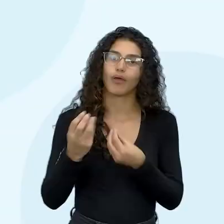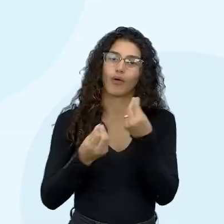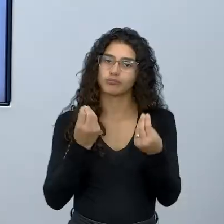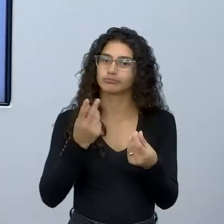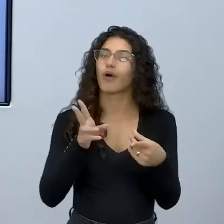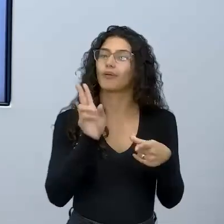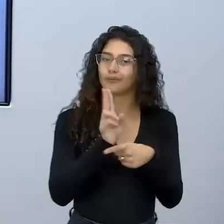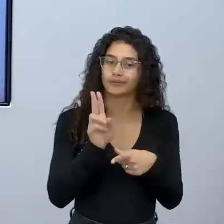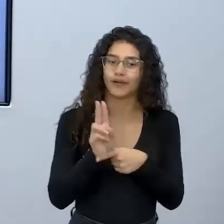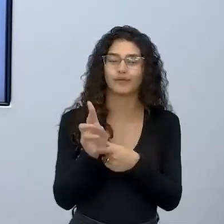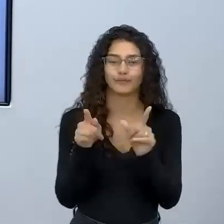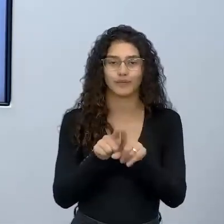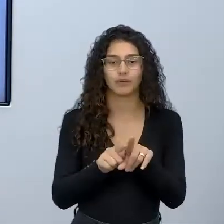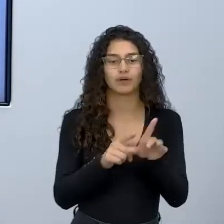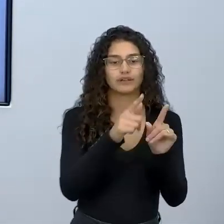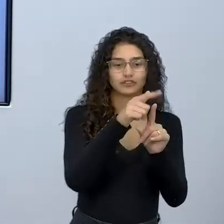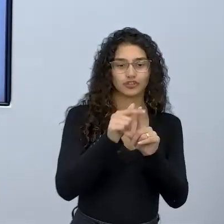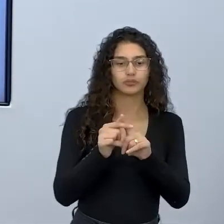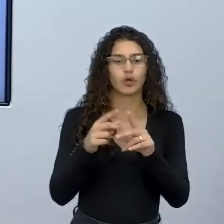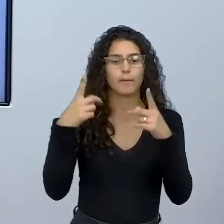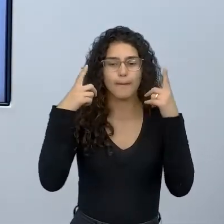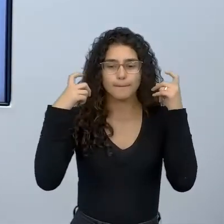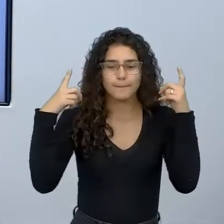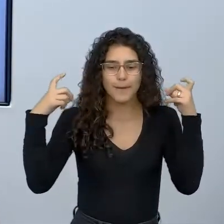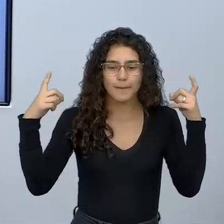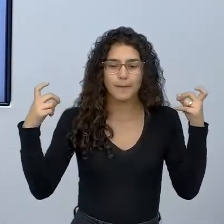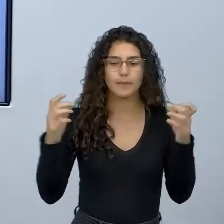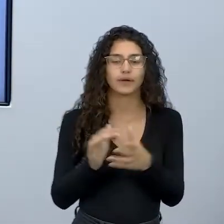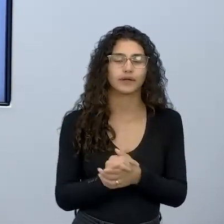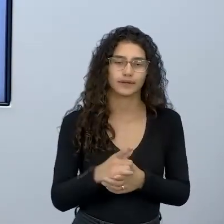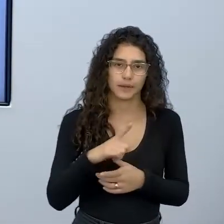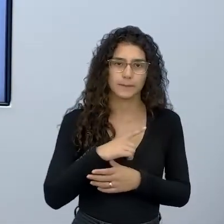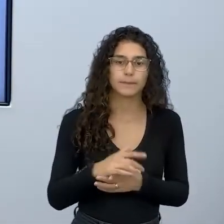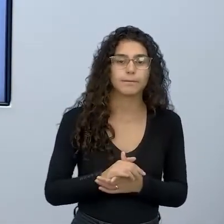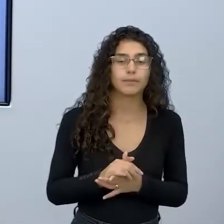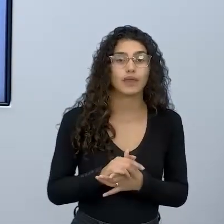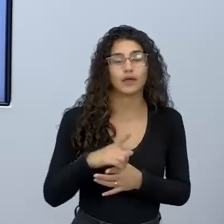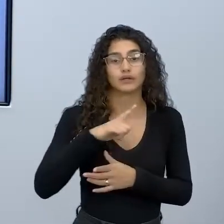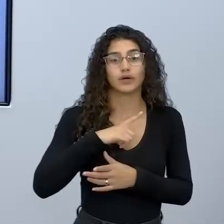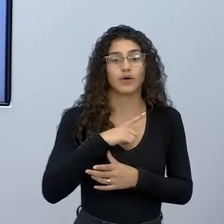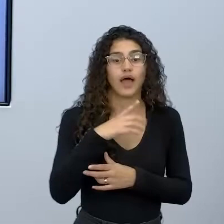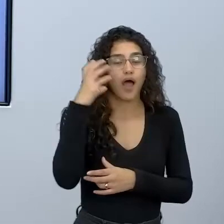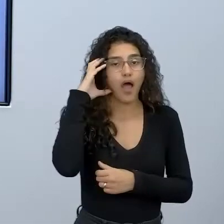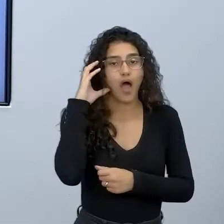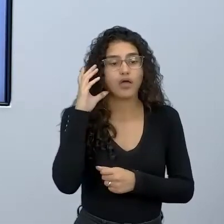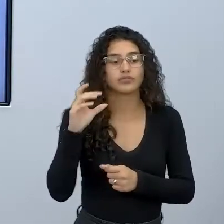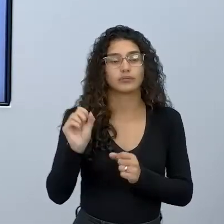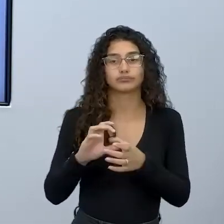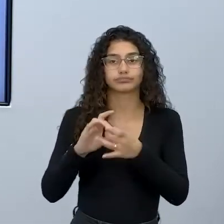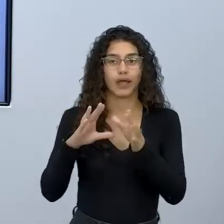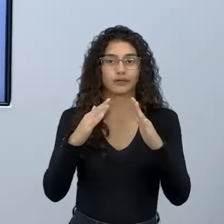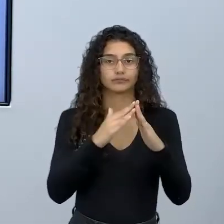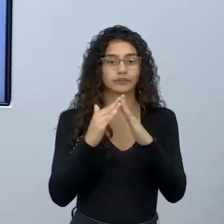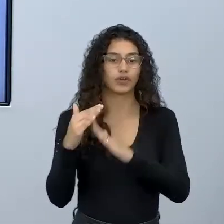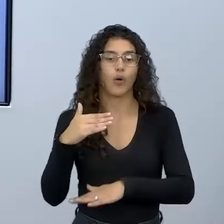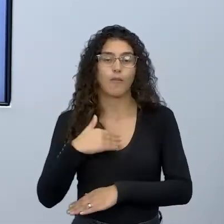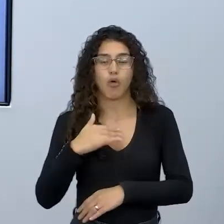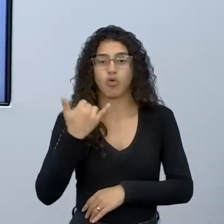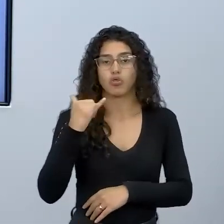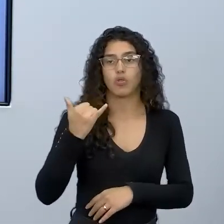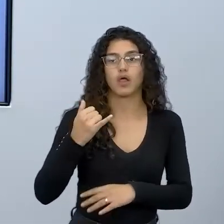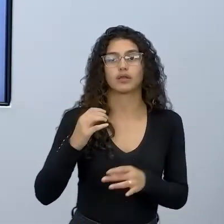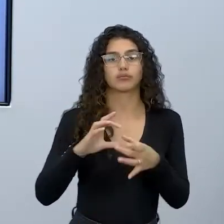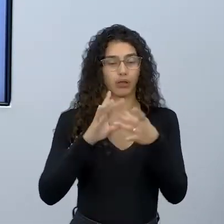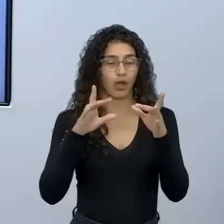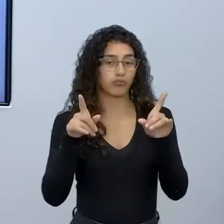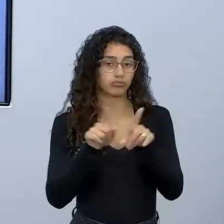toma cuidado com esse tipo de barulhos e interferências, né? O teu rádio ligado do vizinho, ou o meu celular está